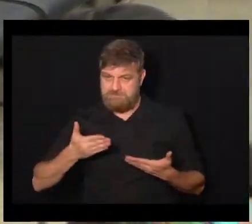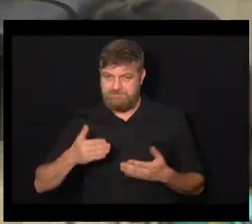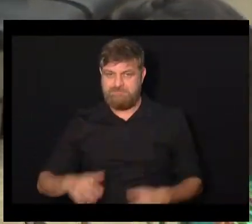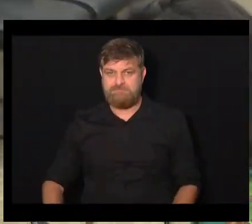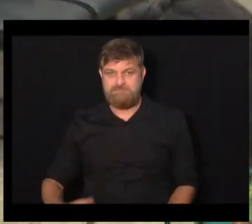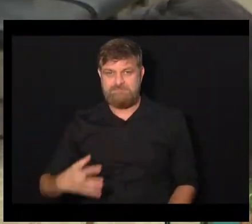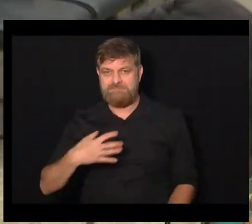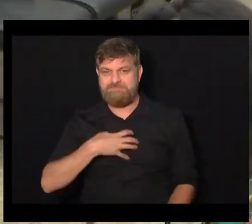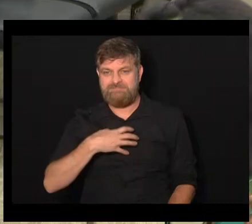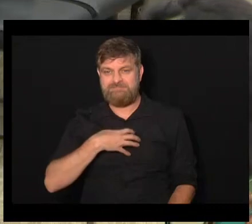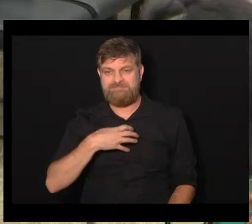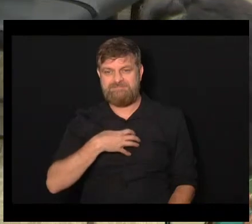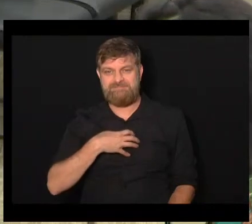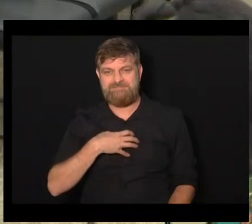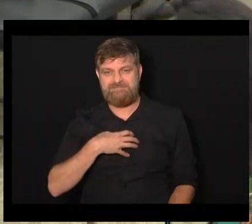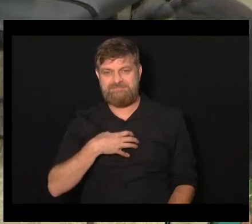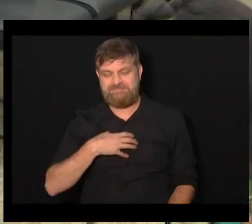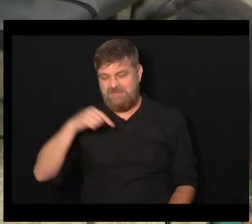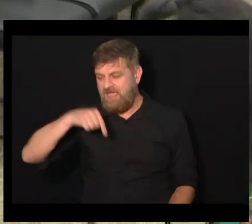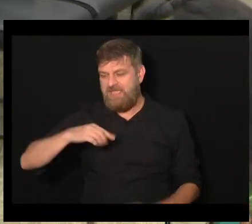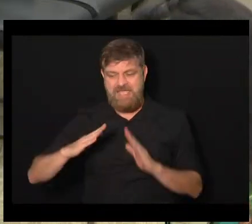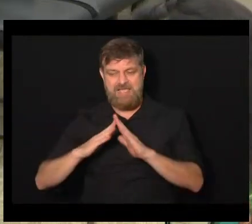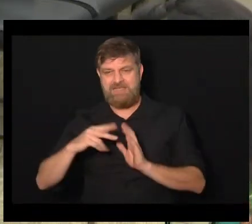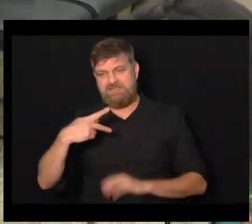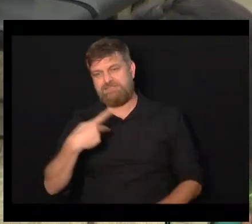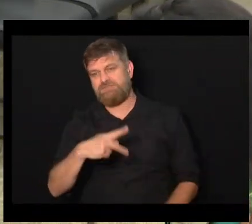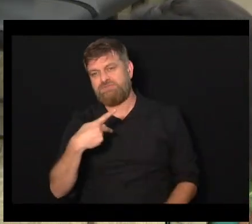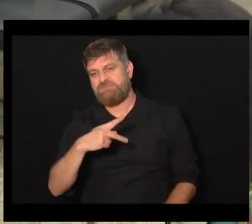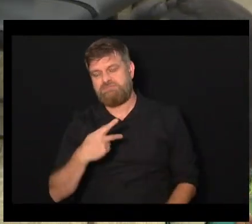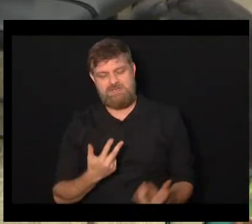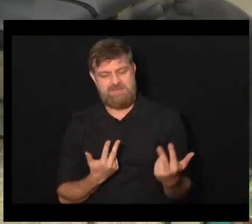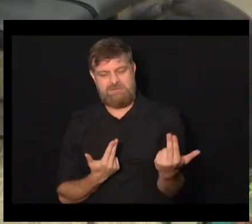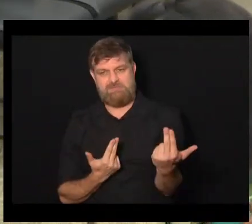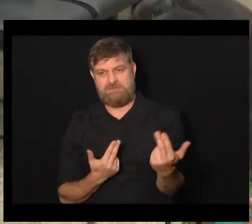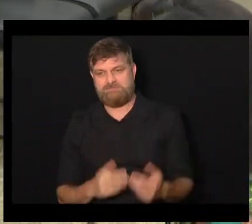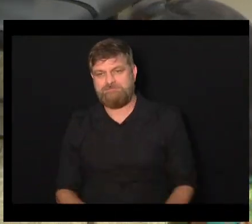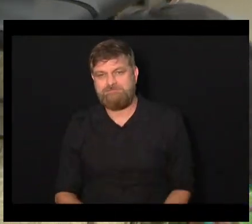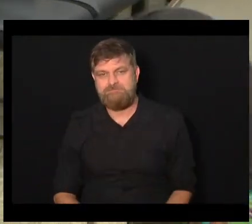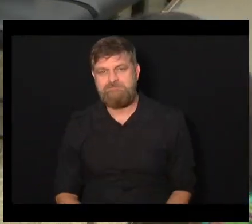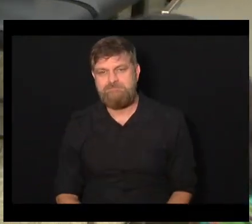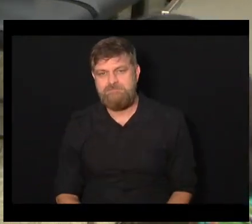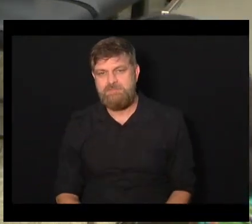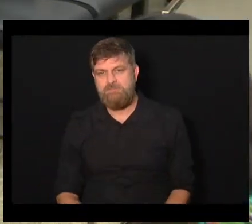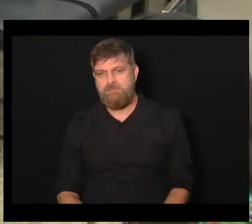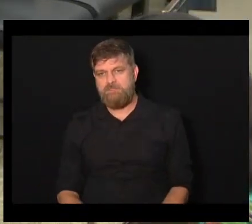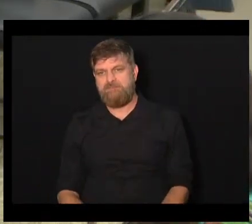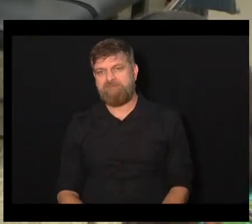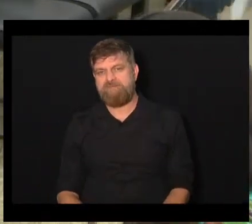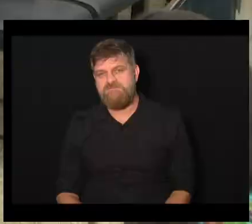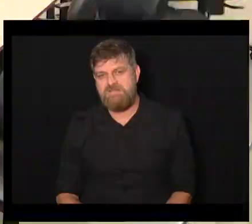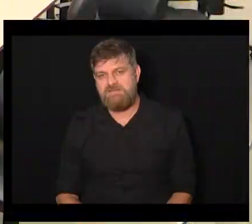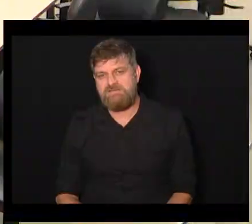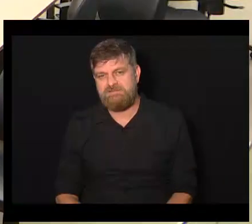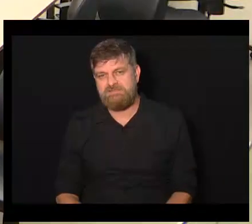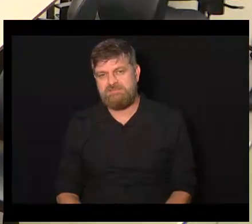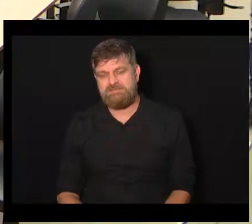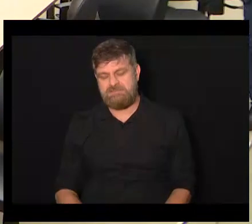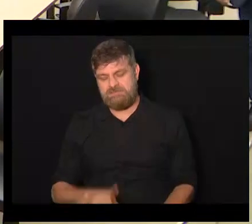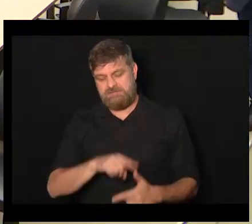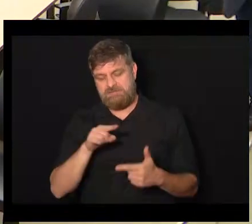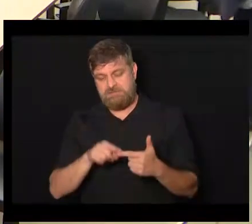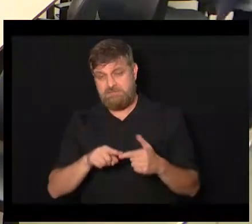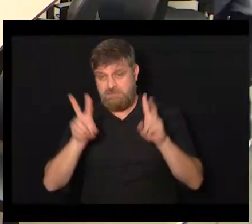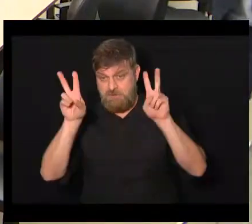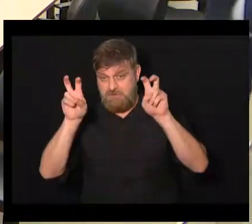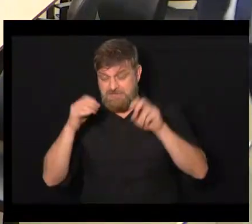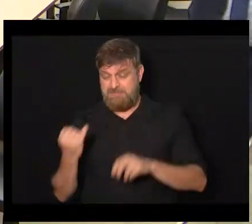Sinta-se em vossa casa. Obrigado, presidente. E outro assunto, presidente, não menos importante, é que